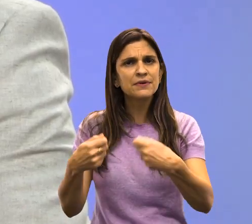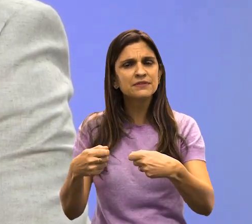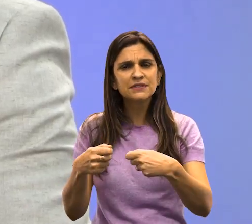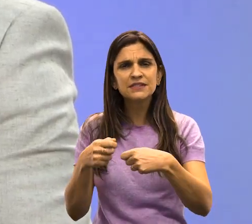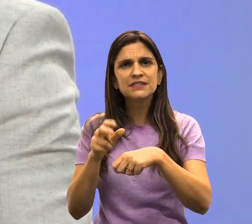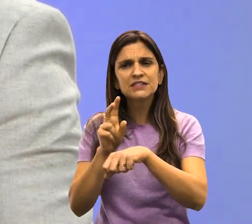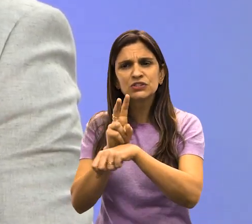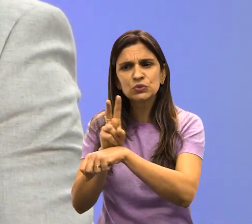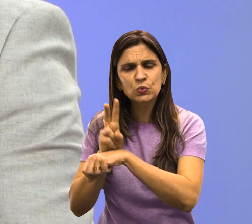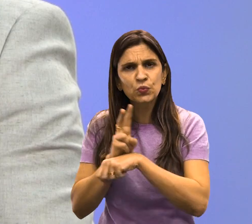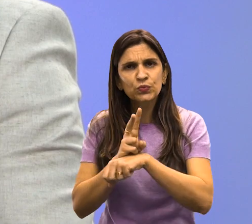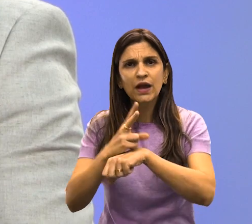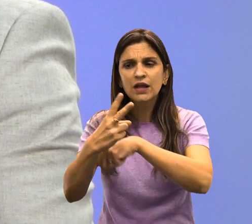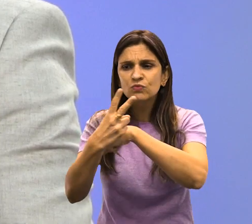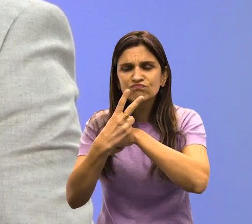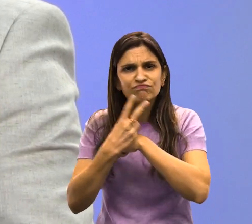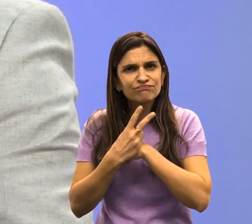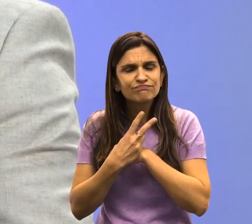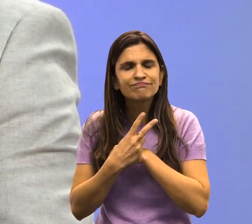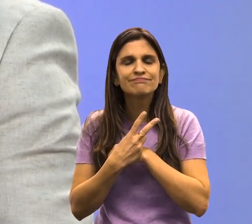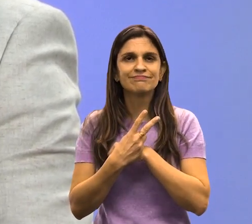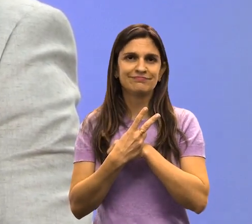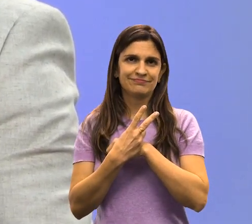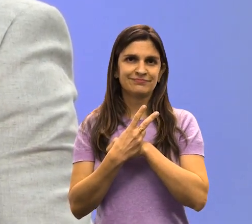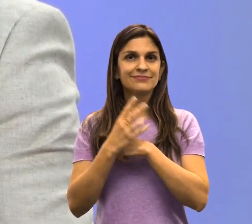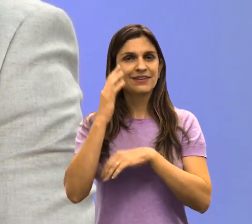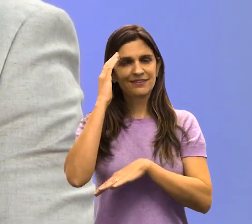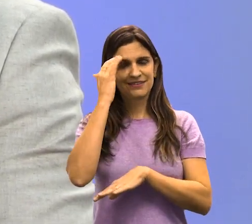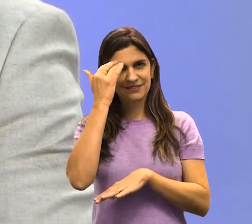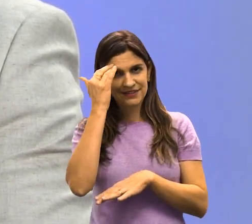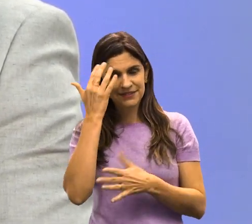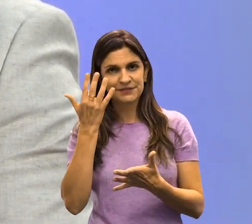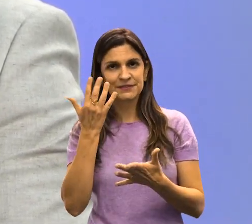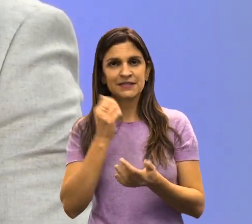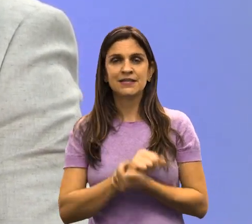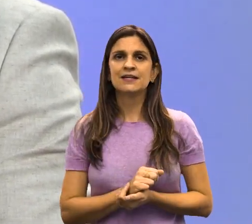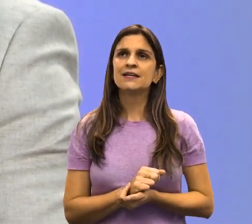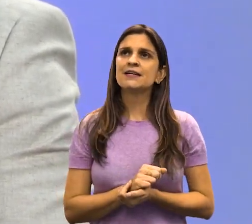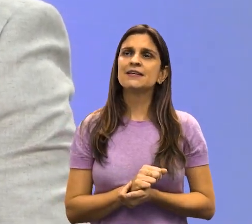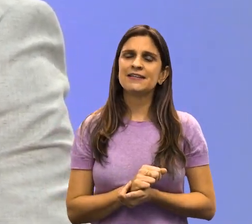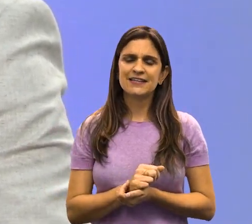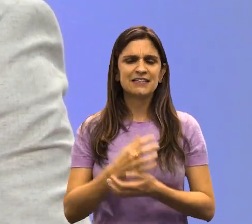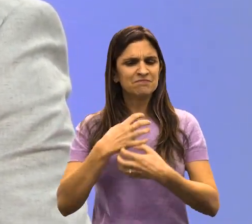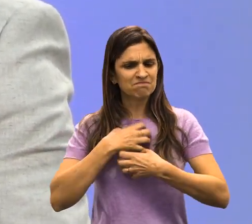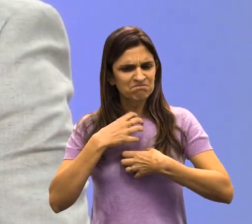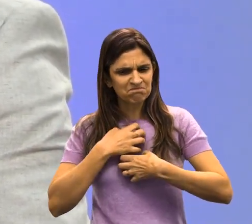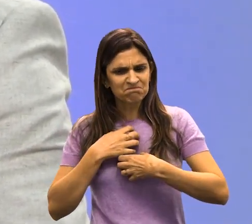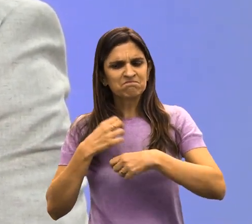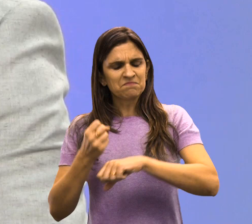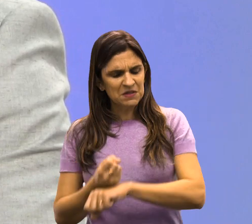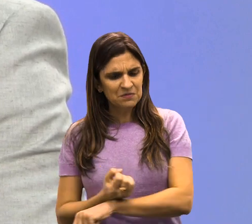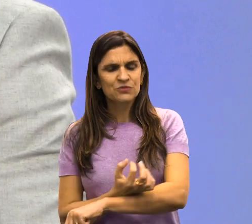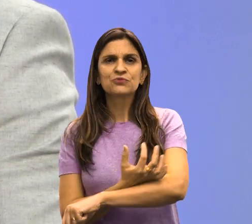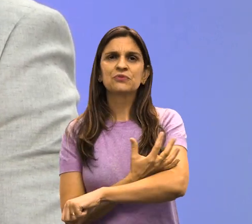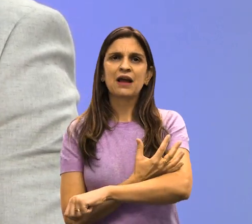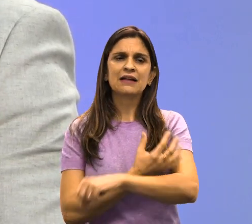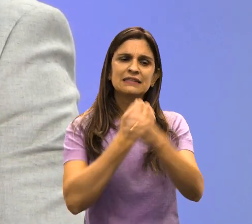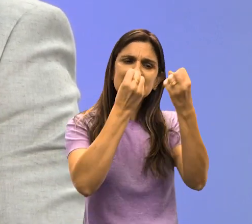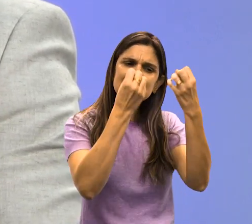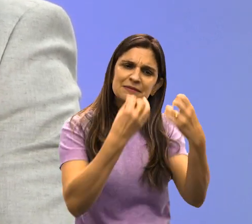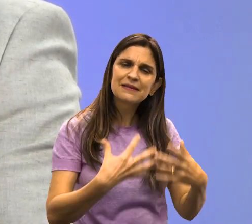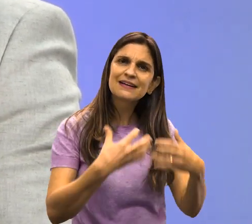cuidadas, né? E por diversas vezes, algumas se emocionaram conversando com a